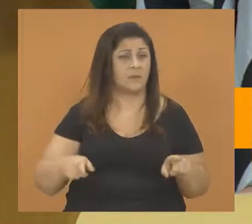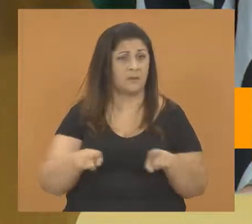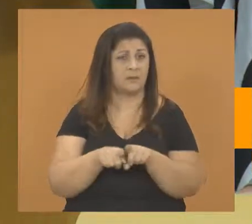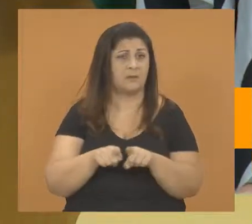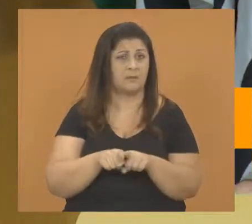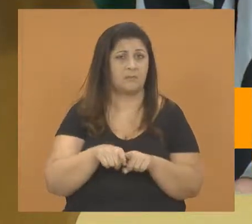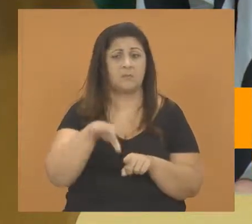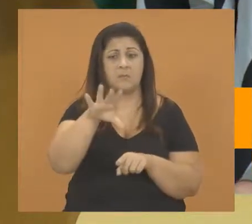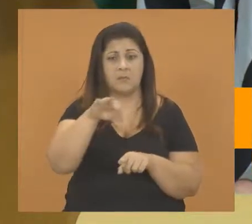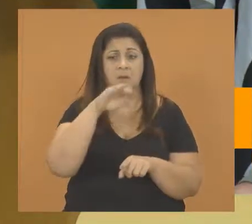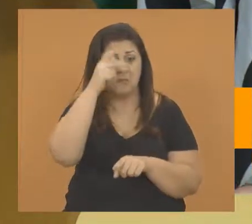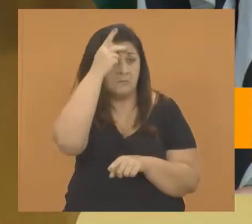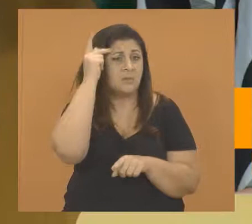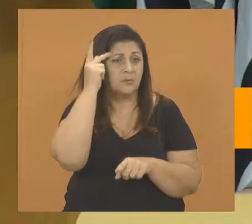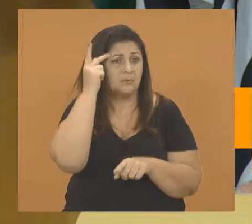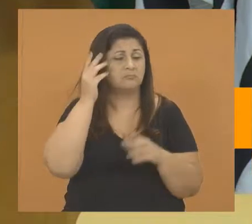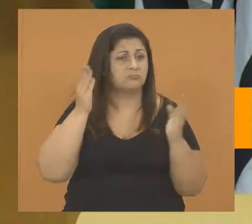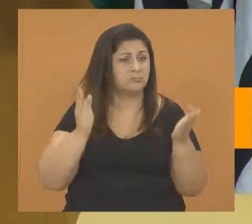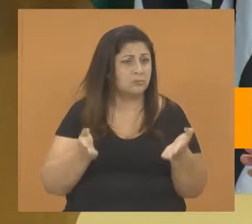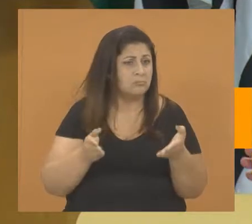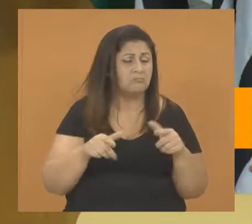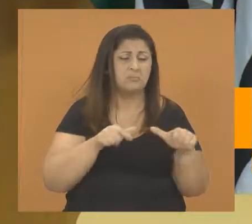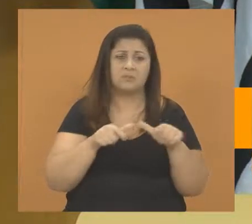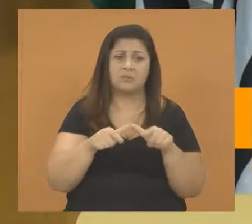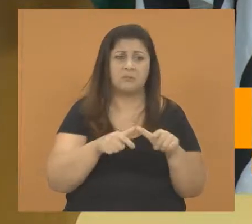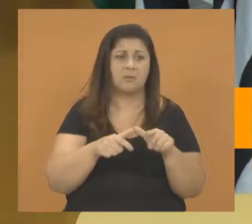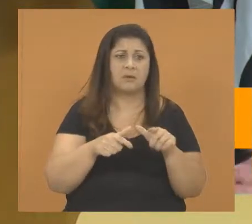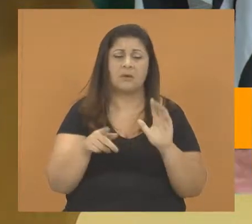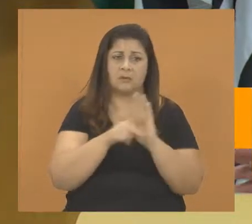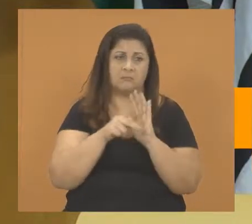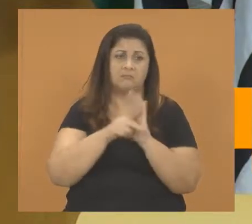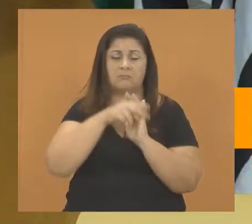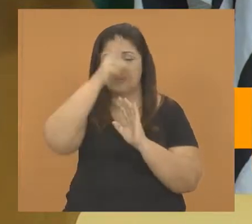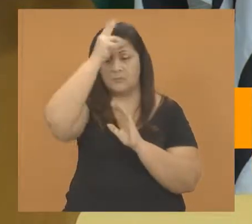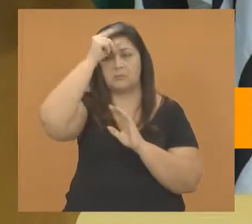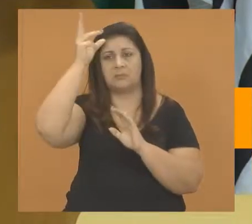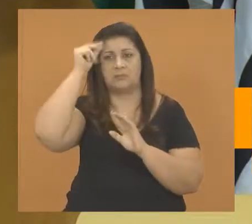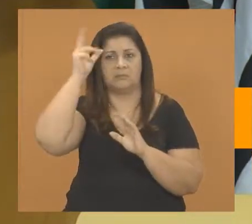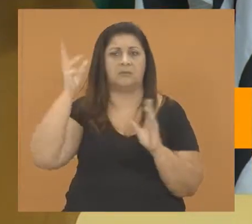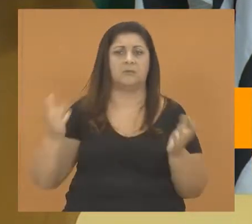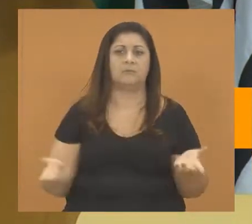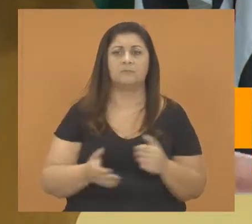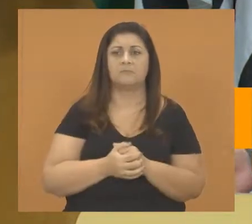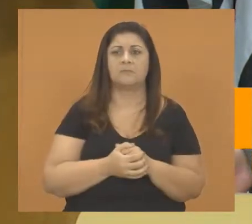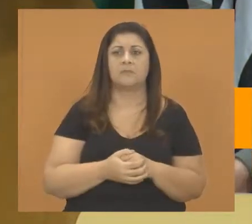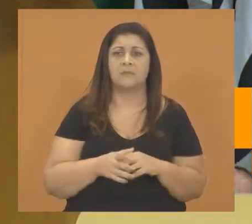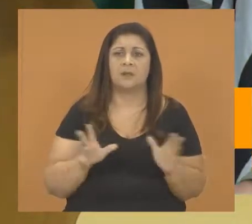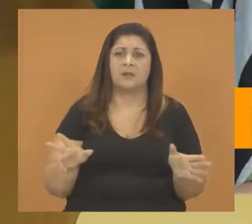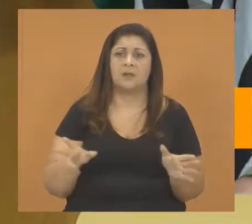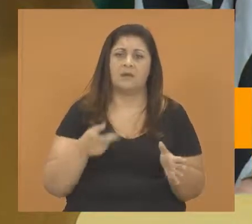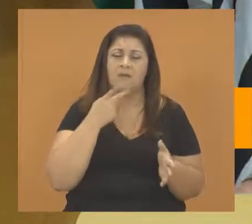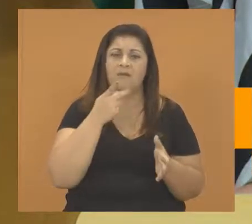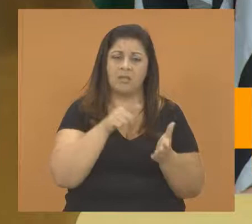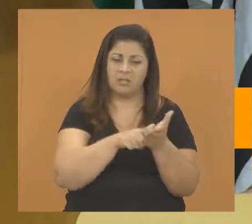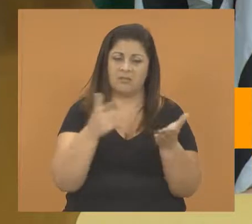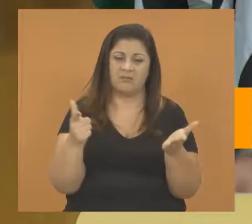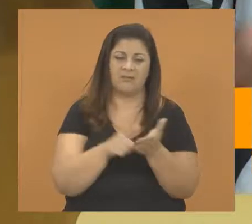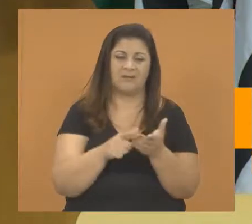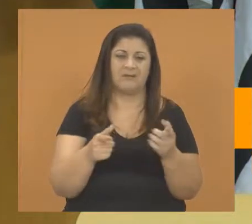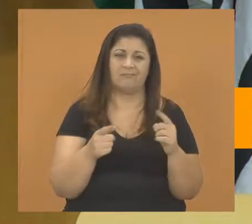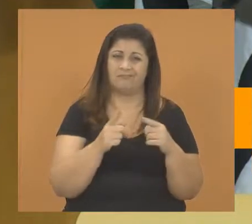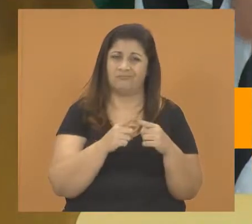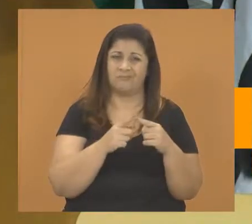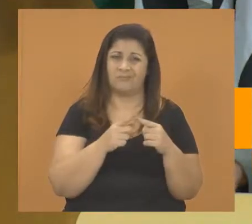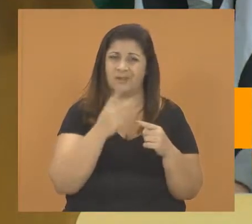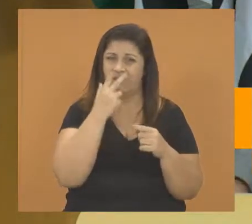é como funcionários efetivos não vejo problema nenhum tão pra mim eu até fiz uma ponta no jornal que é uma demagogia porque a